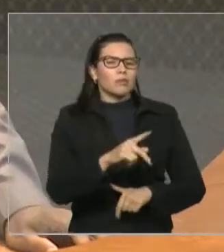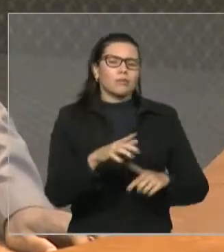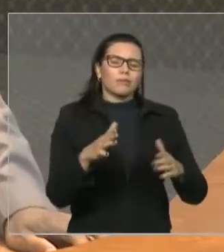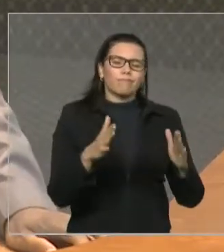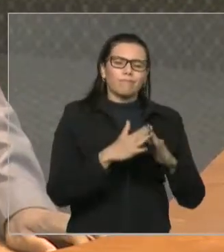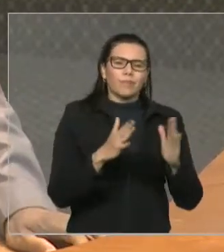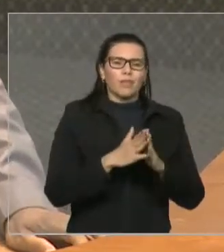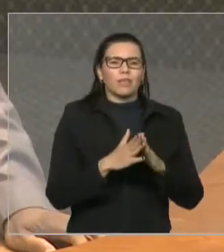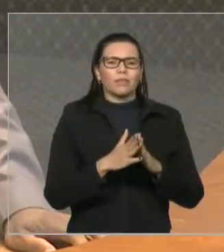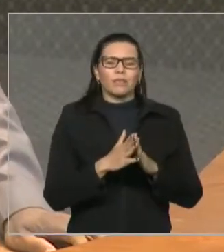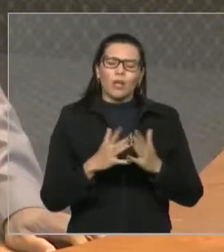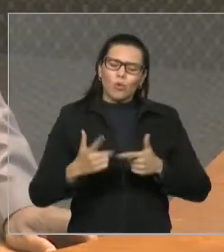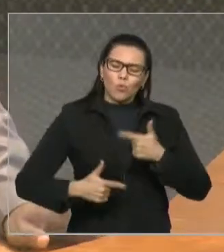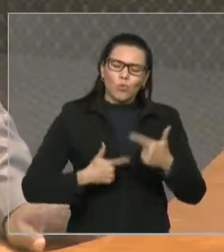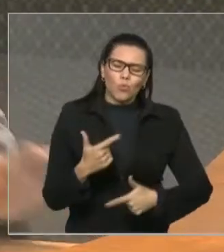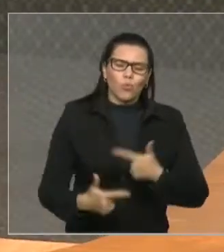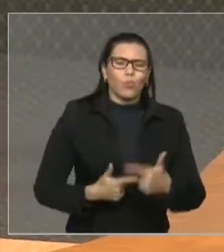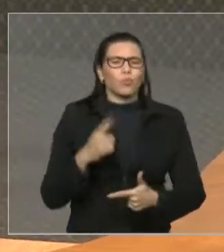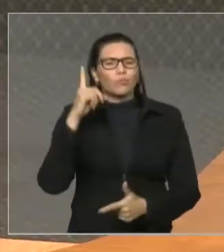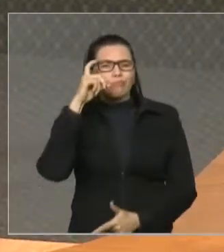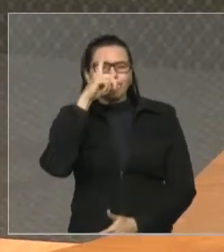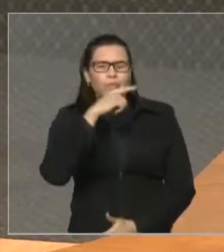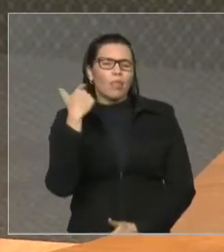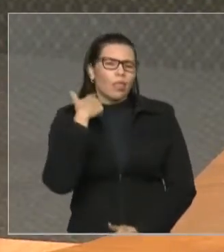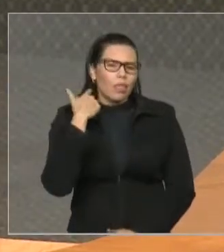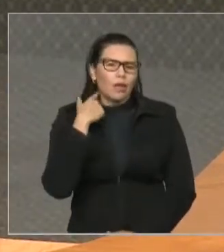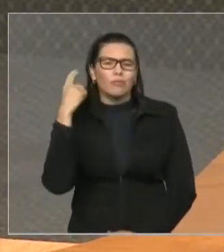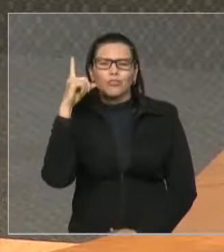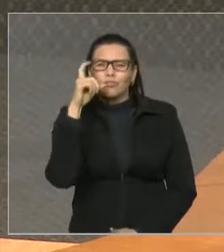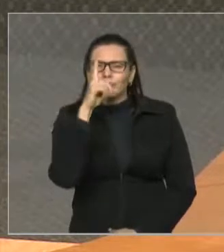que luta diante de todas as dificuldades